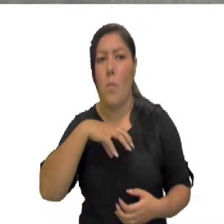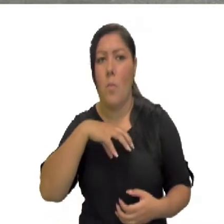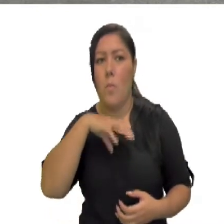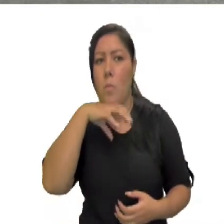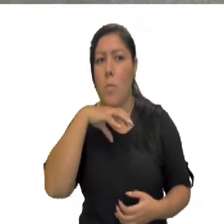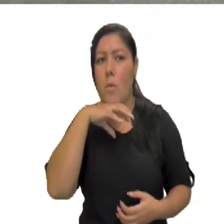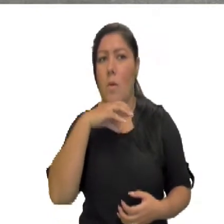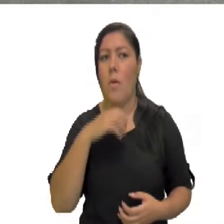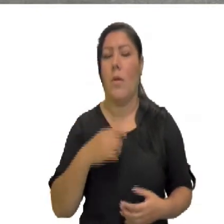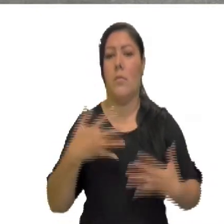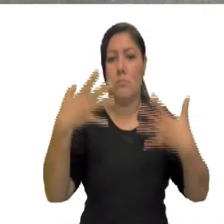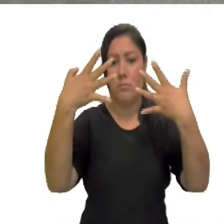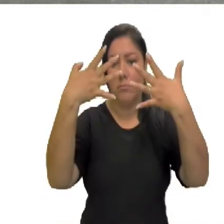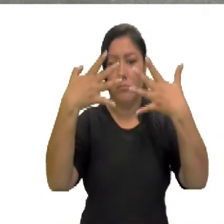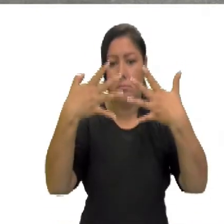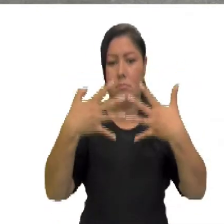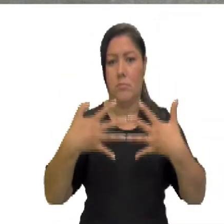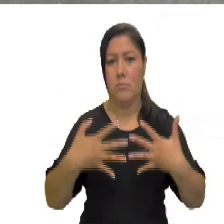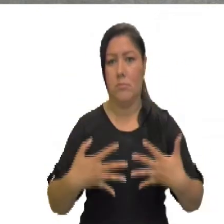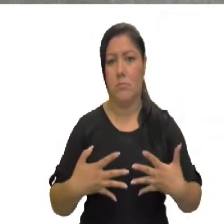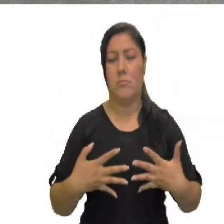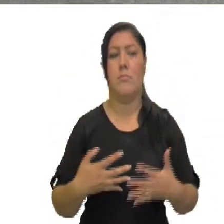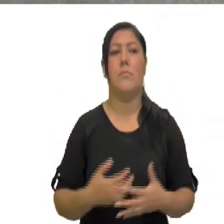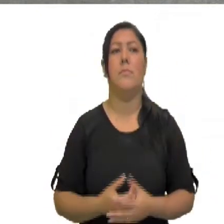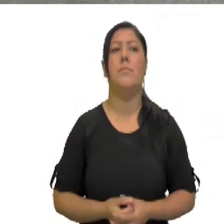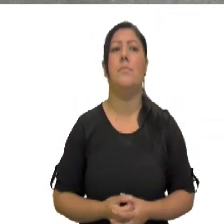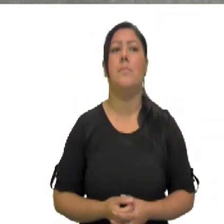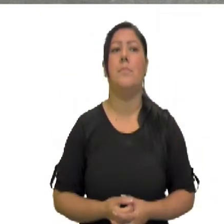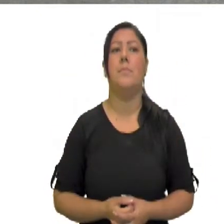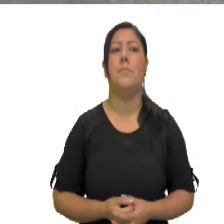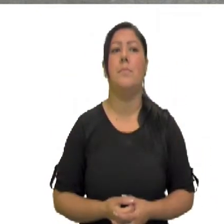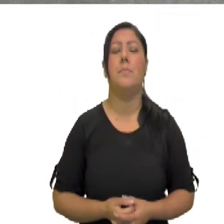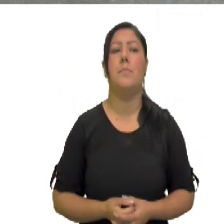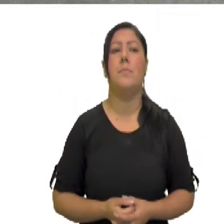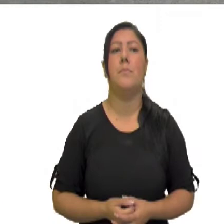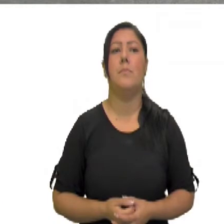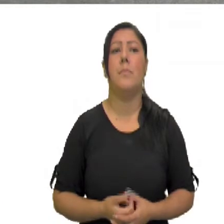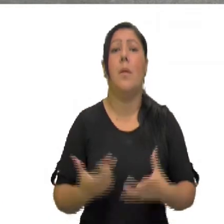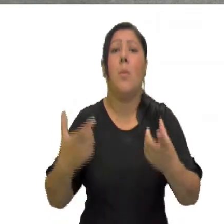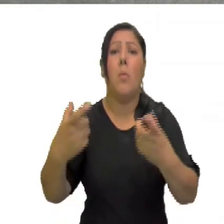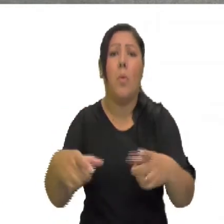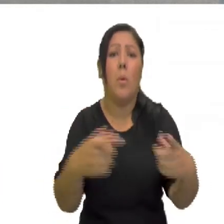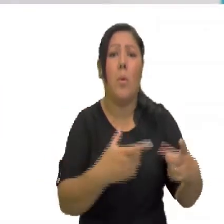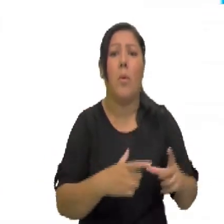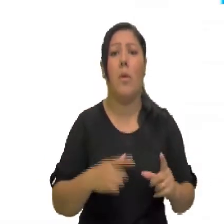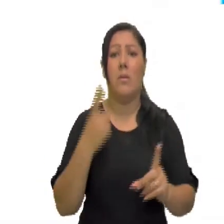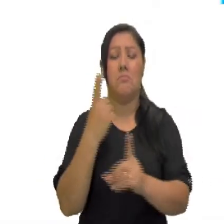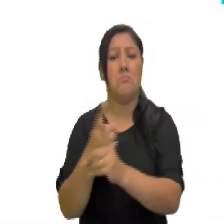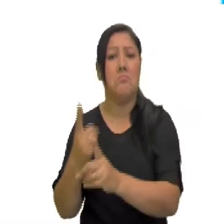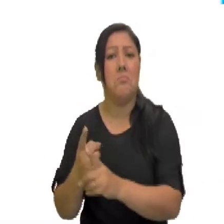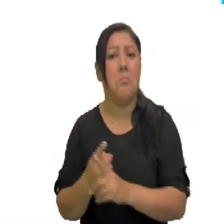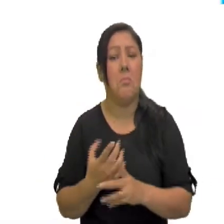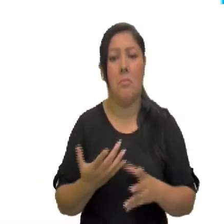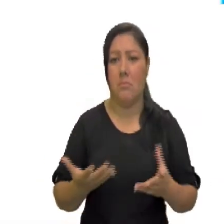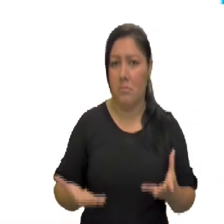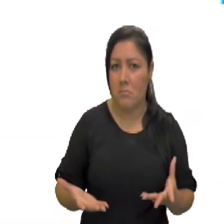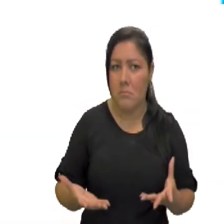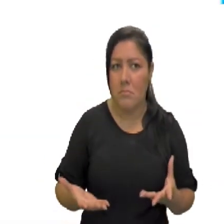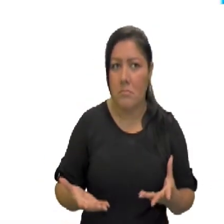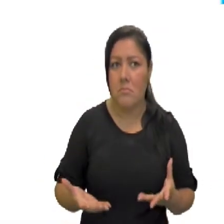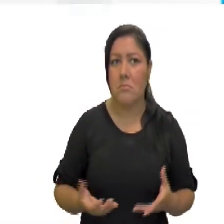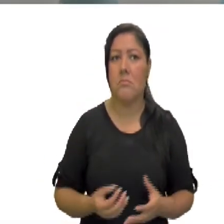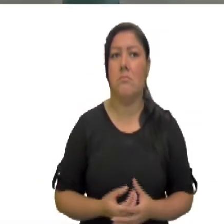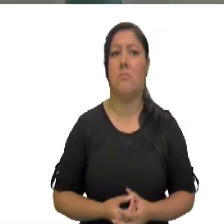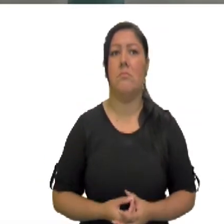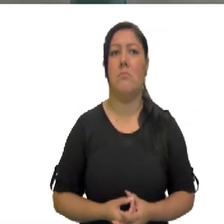bilateral. Bom, quanto ao lugar onde esses seres estão inseridos?